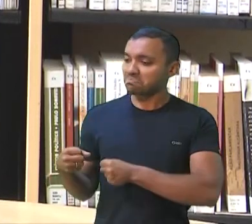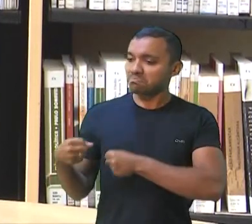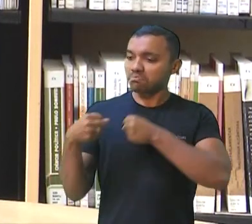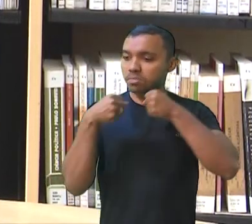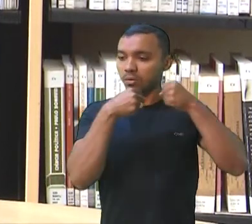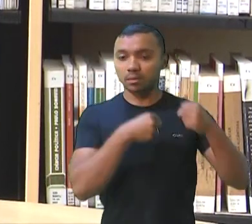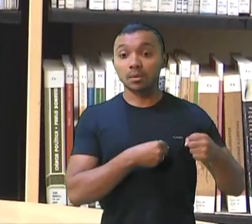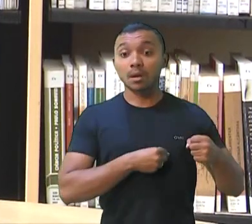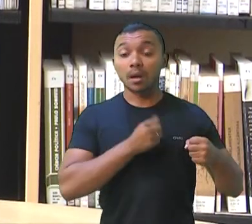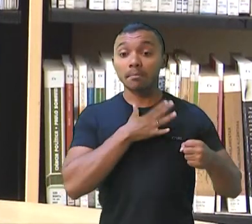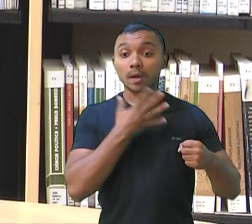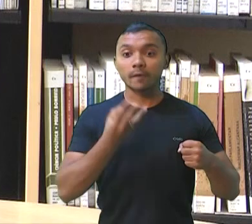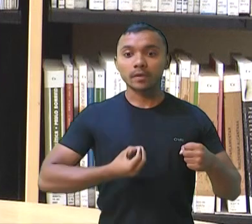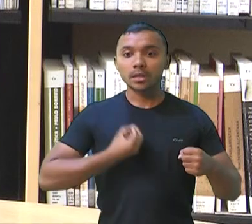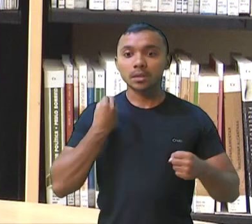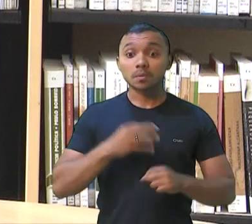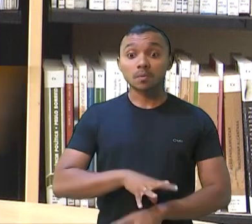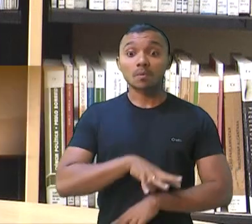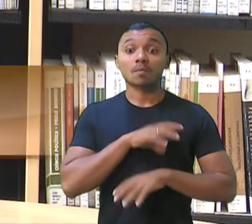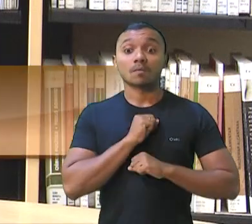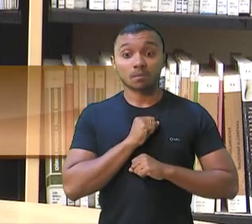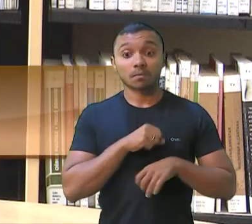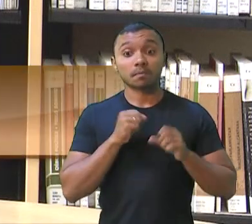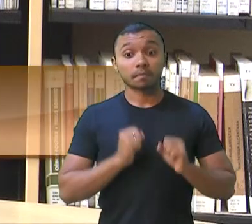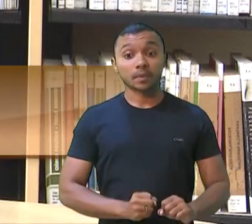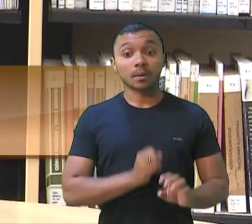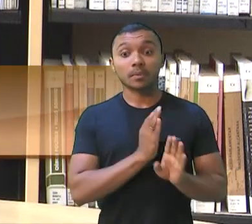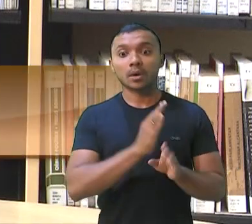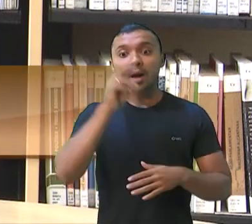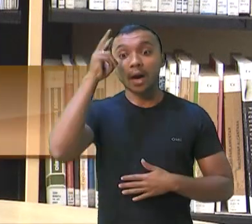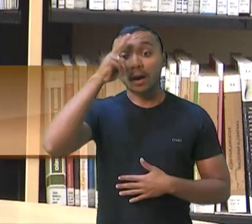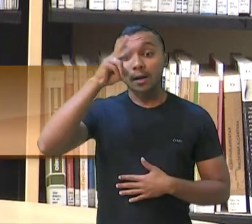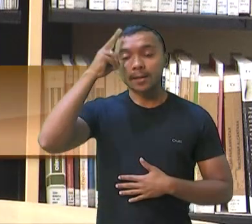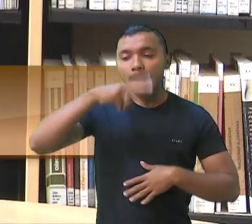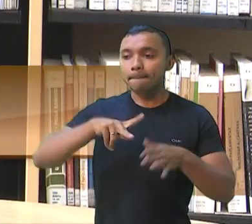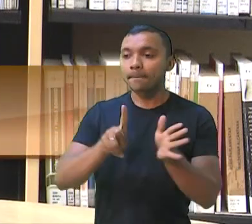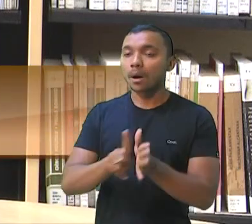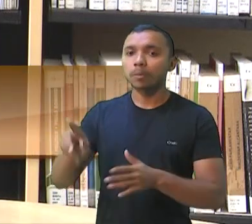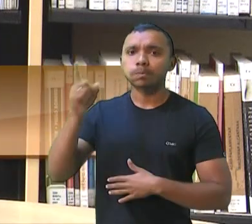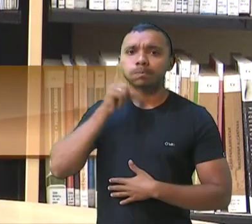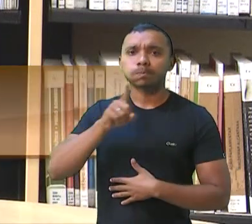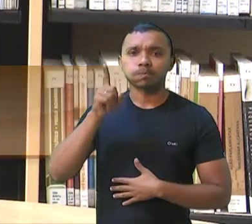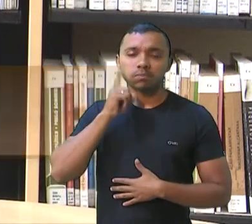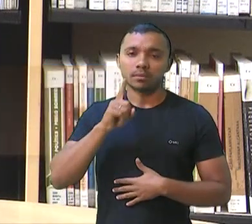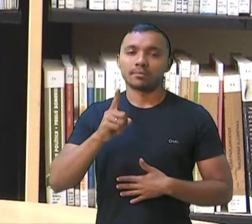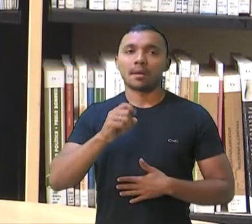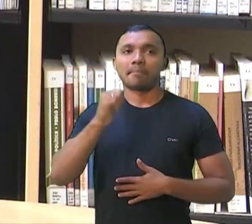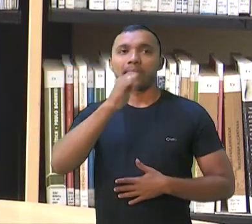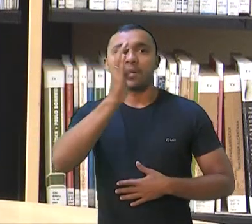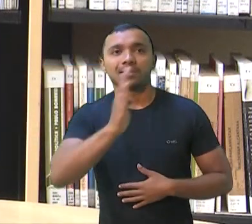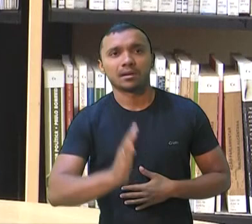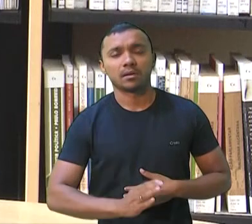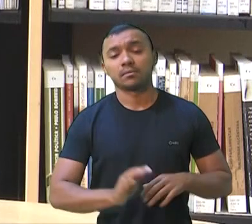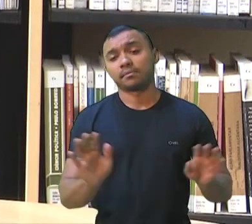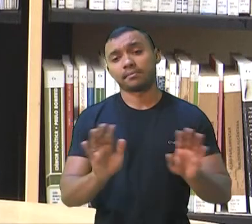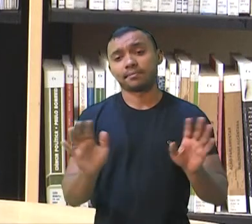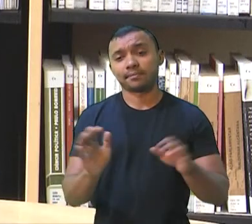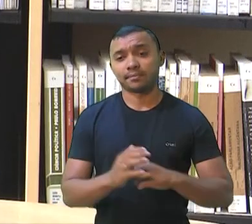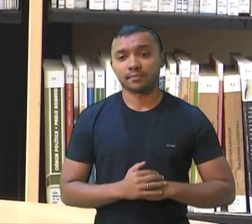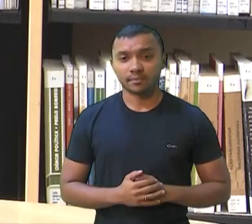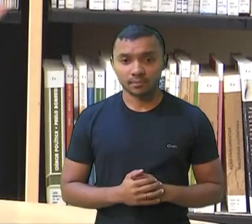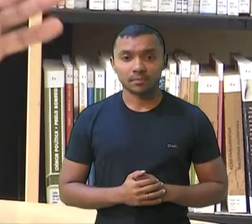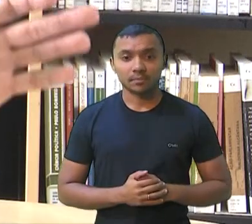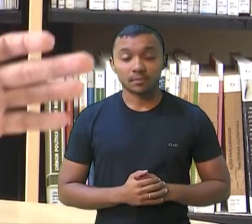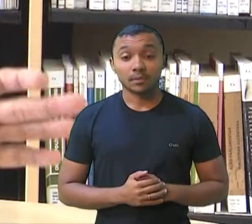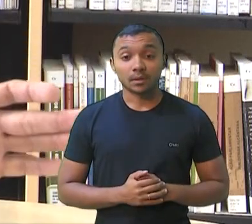parte da sua vida, porque nós estamos falando de um quadrinho americano, nós não estamos falando de alguma coisa brasileira, mas um